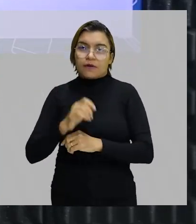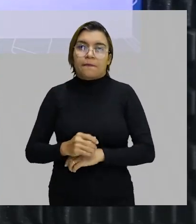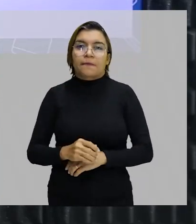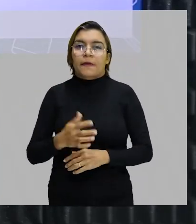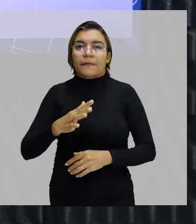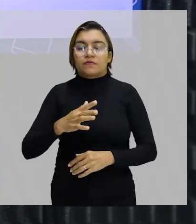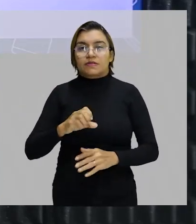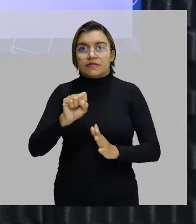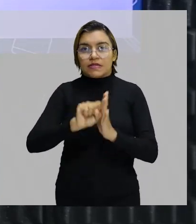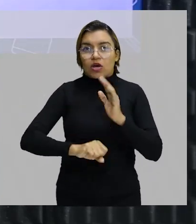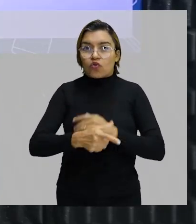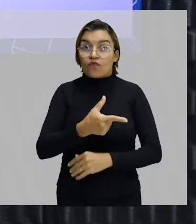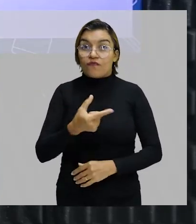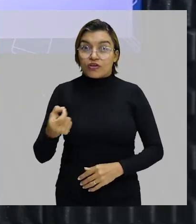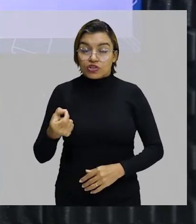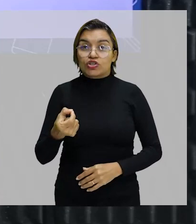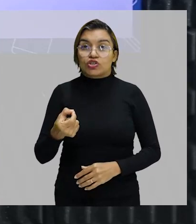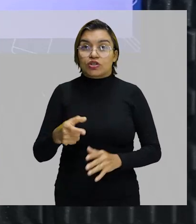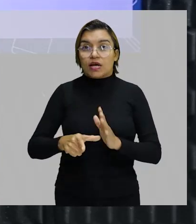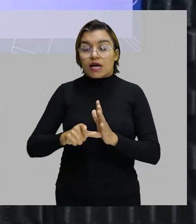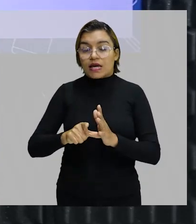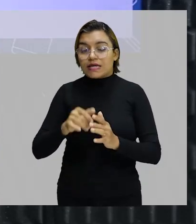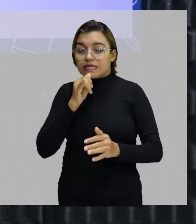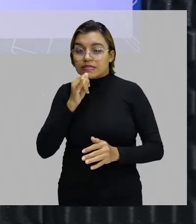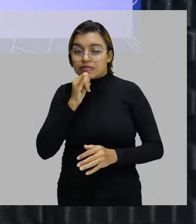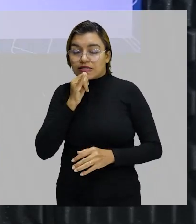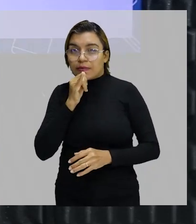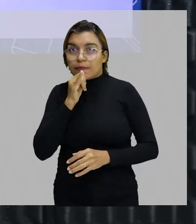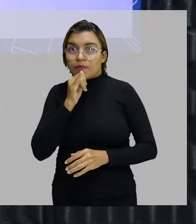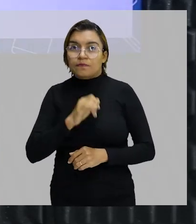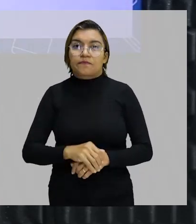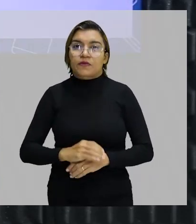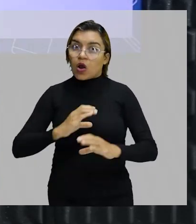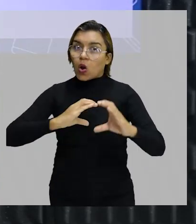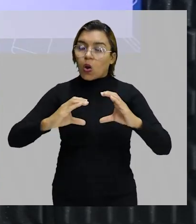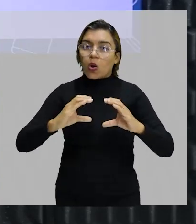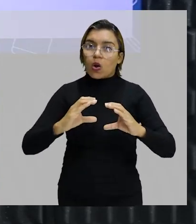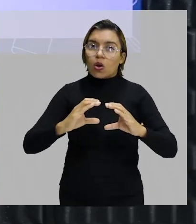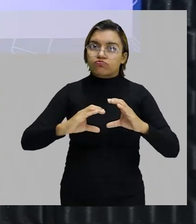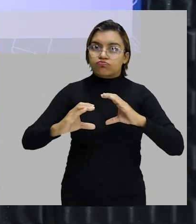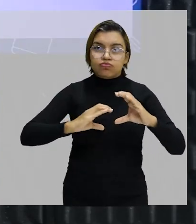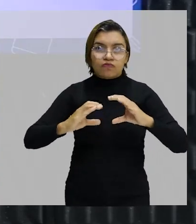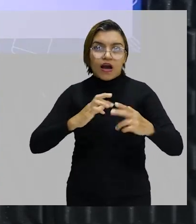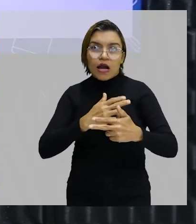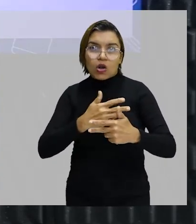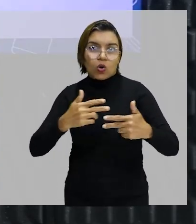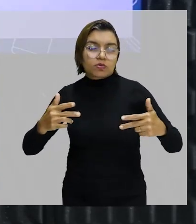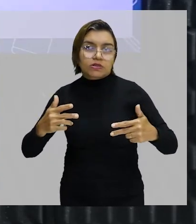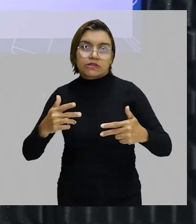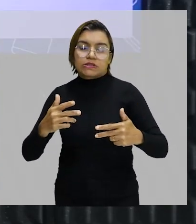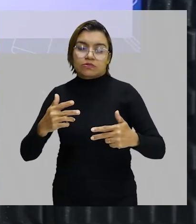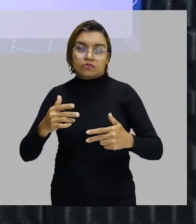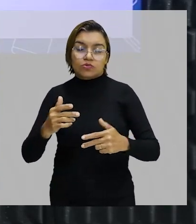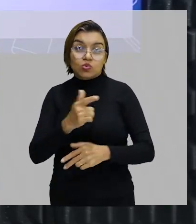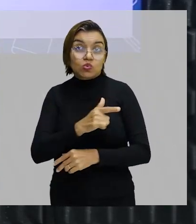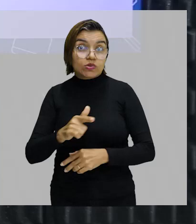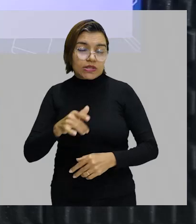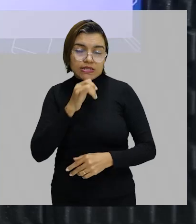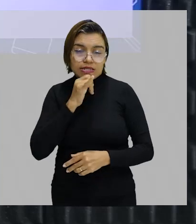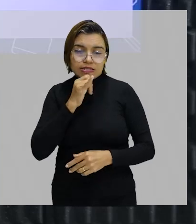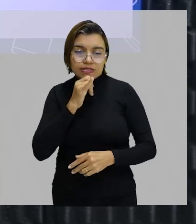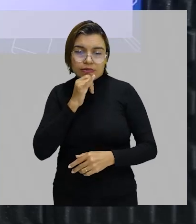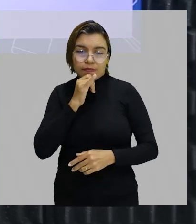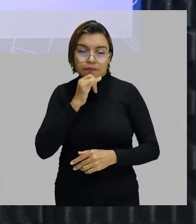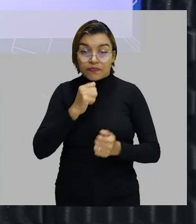século anterior, no século XX, onde os meios de comunicação ainda não estavam tão difundidos como hoje, a hierarquia urbana ela funcionava de uma